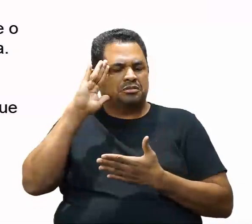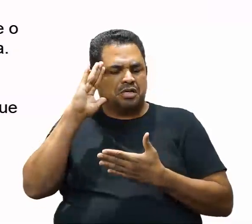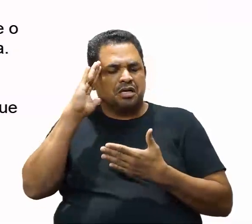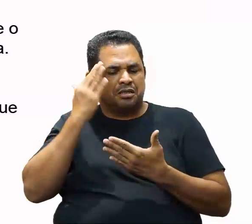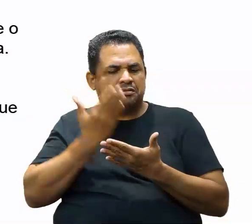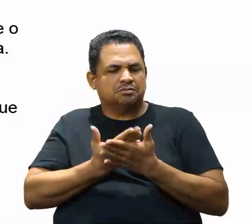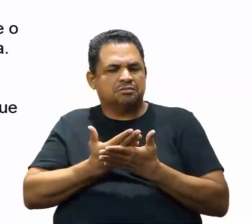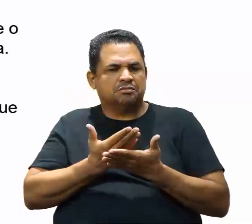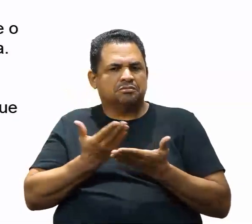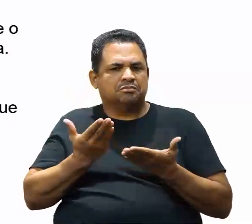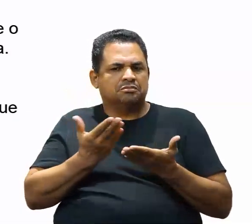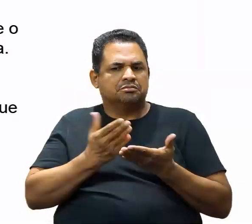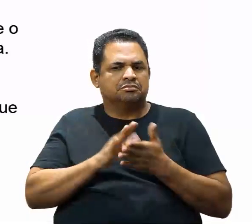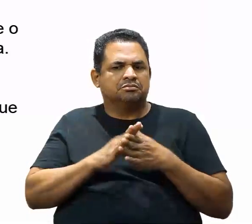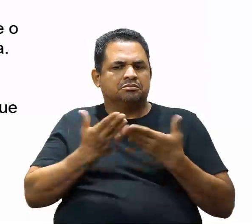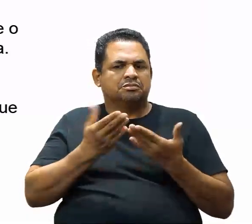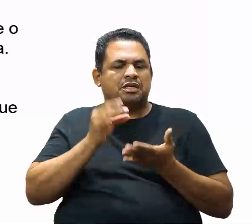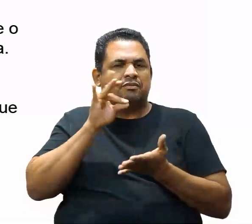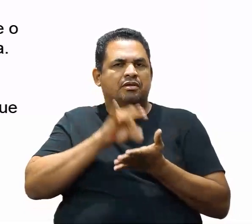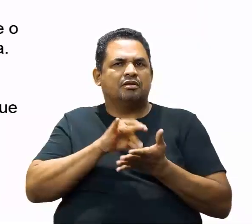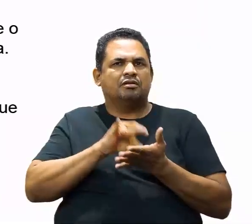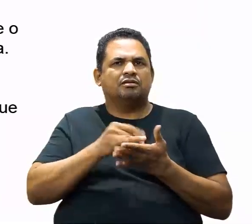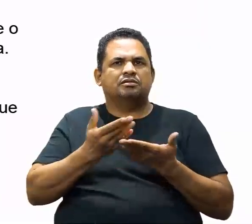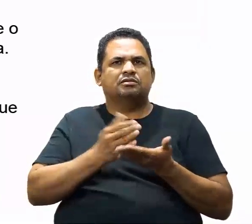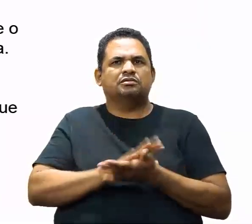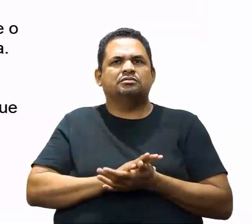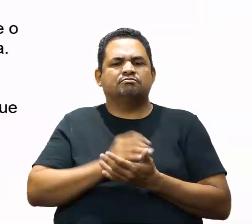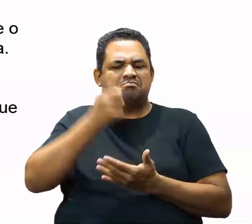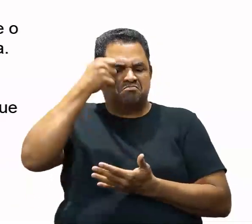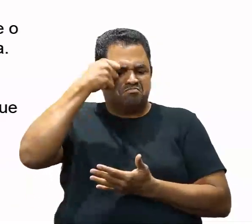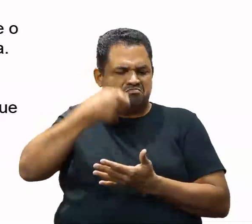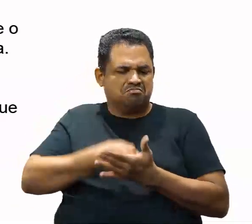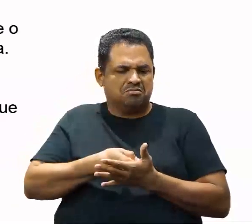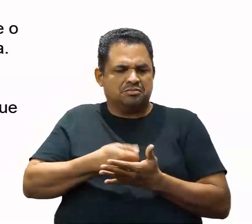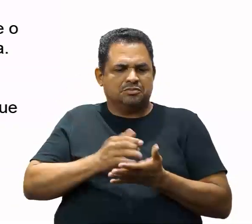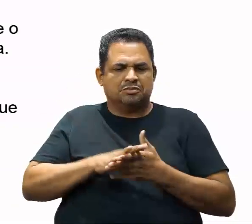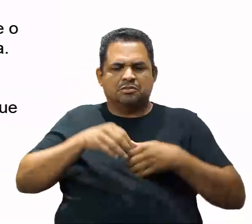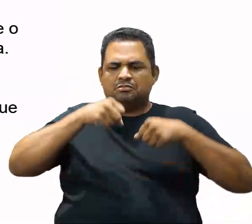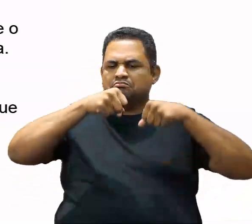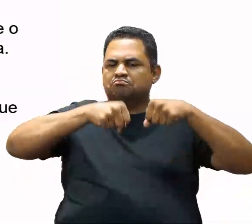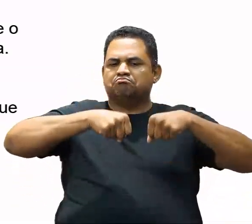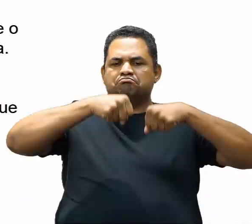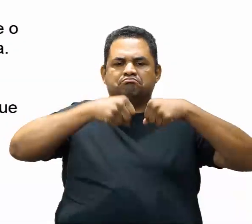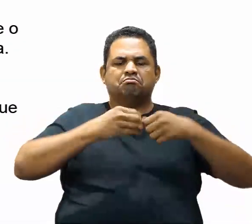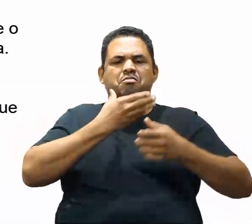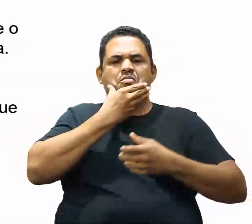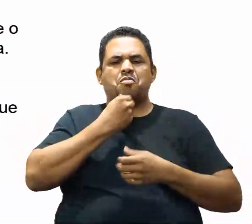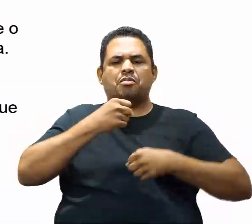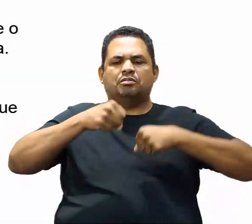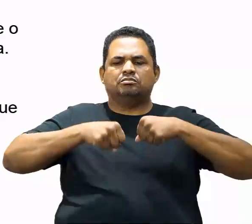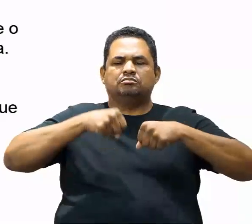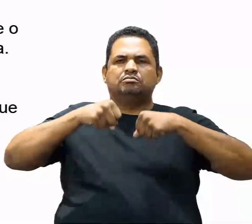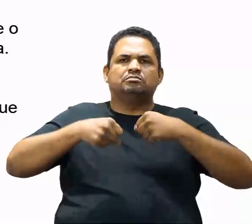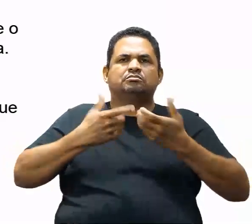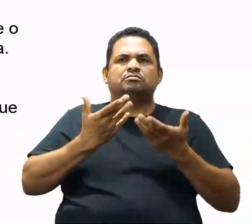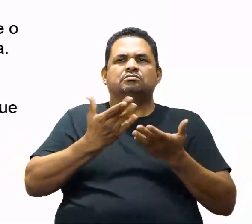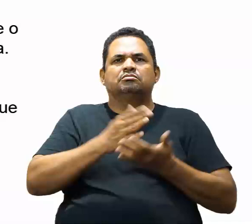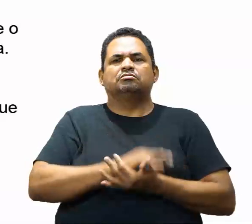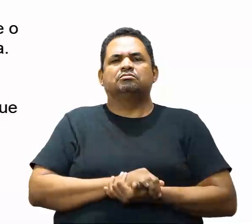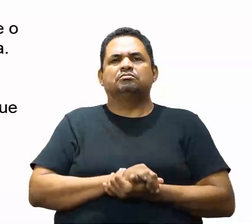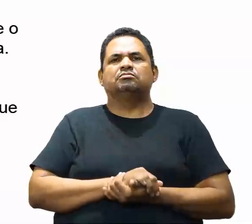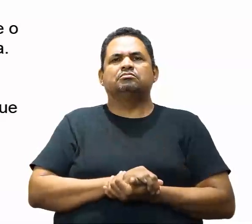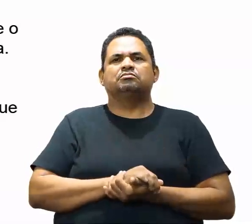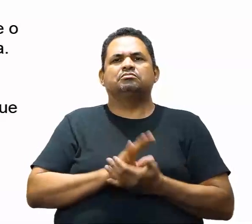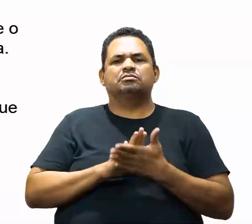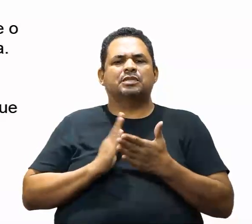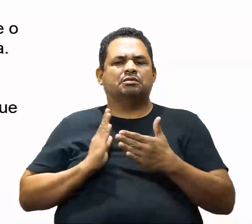sido historicamente verdadeiros e decide tornar-se um cavaleiro andante. Isso mesmo. Por isso, parte pelo